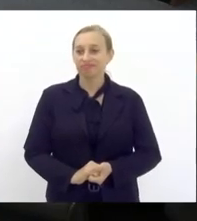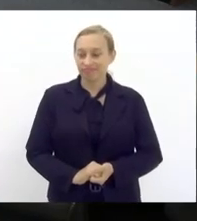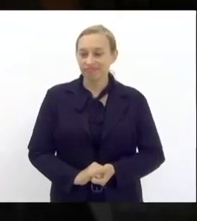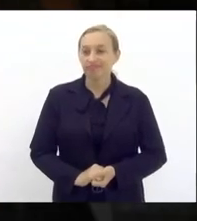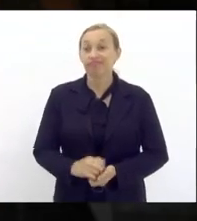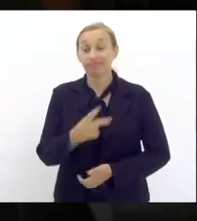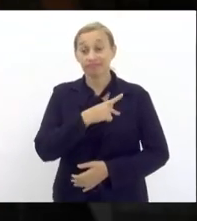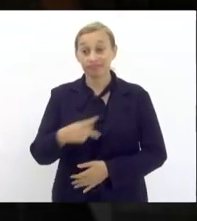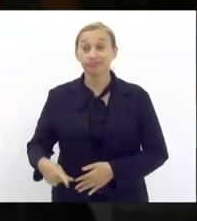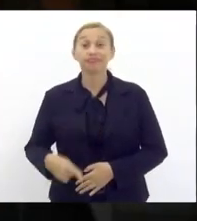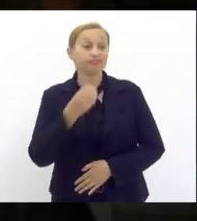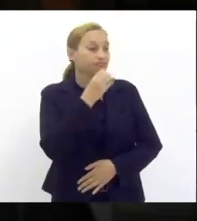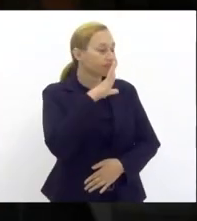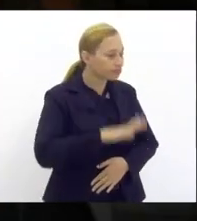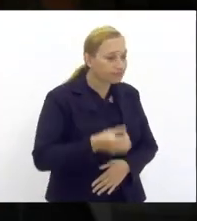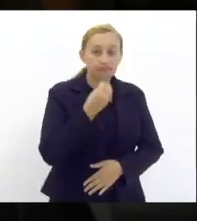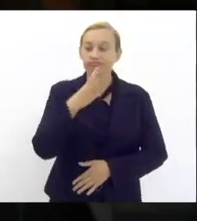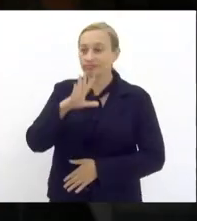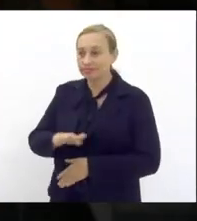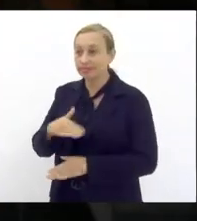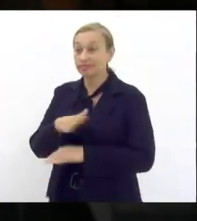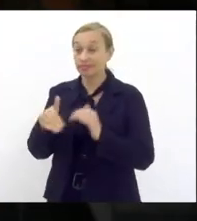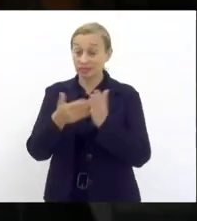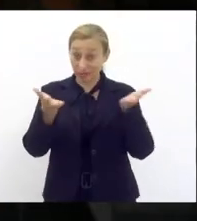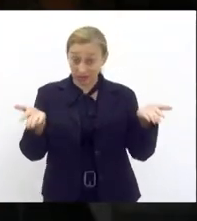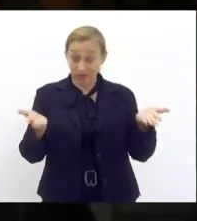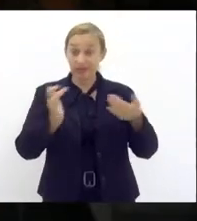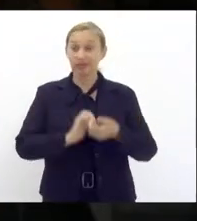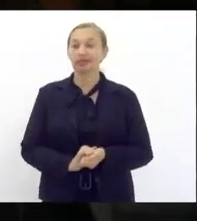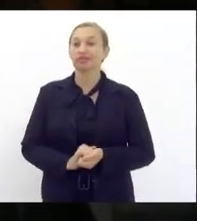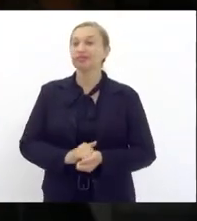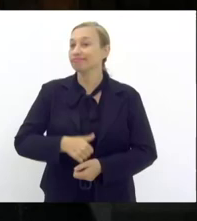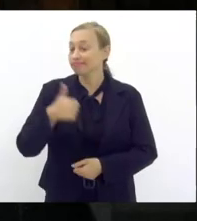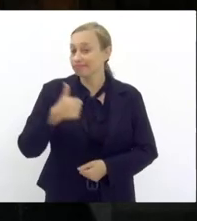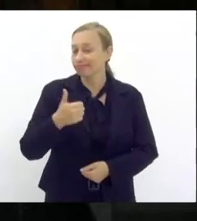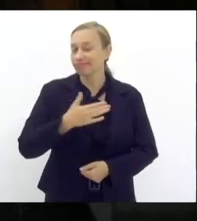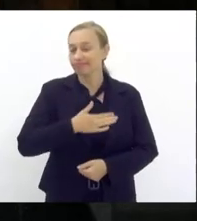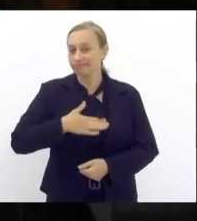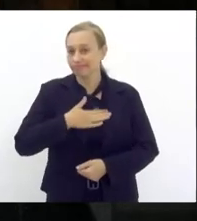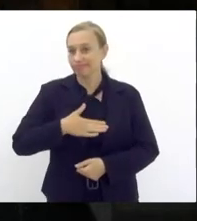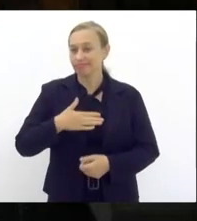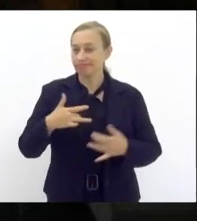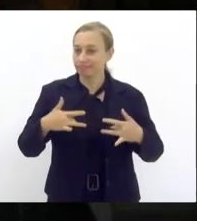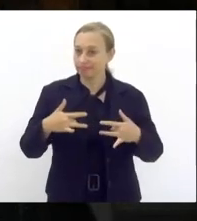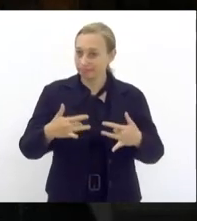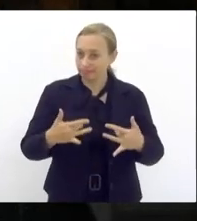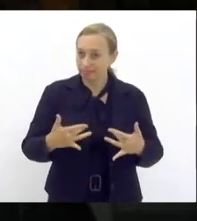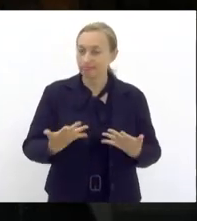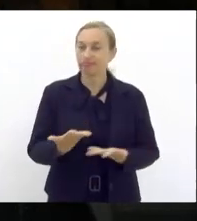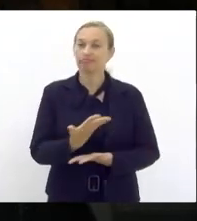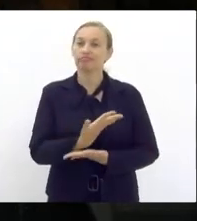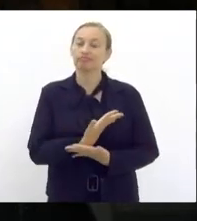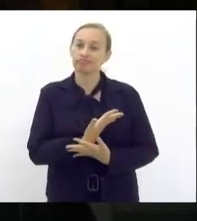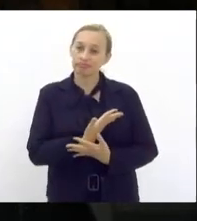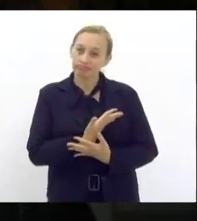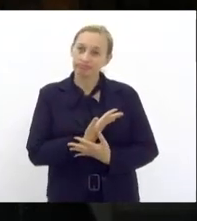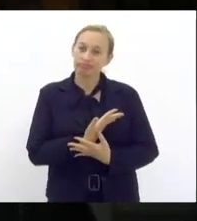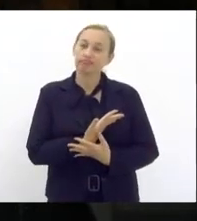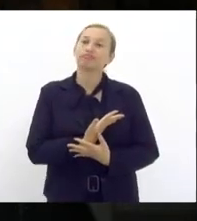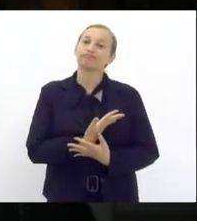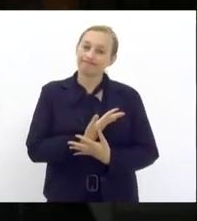Presidente, presidente, boa tarde a todos aqui presentes. Primeiramente, gostaria de me solidarizar com meu amigo, meu